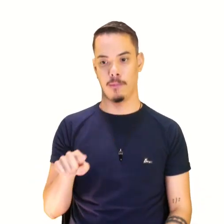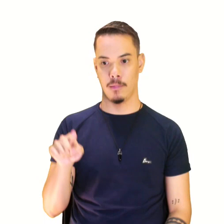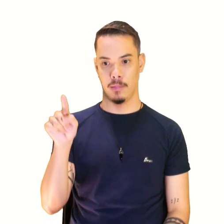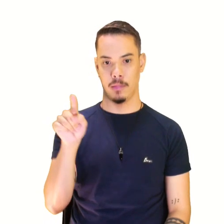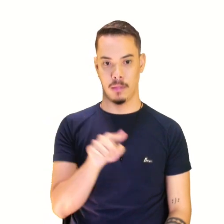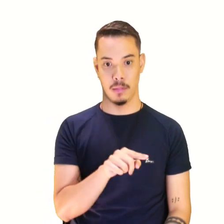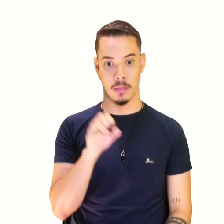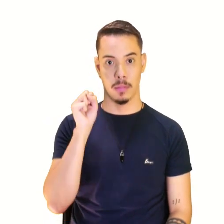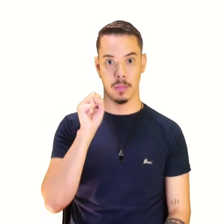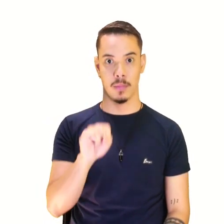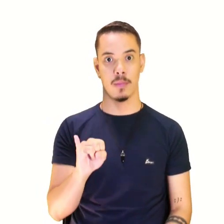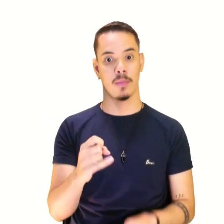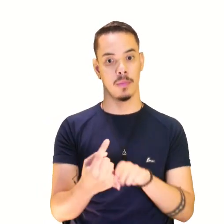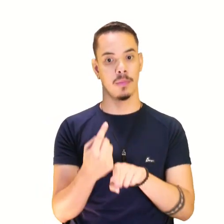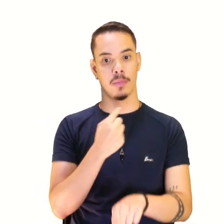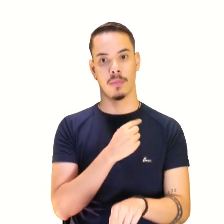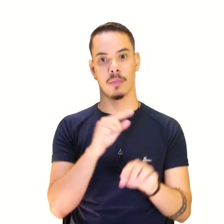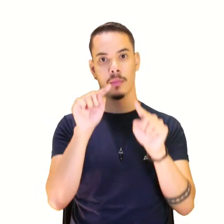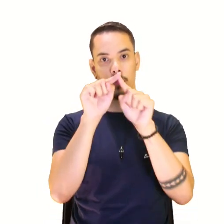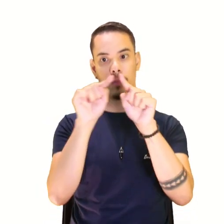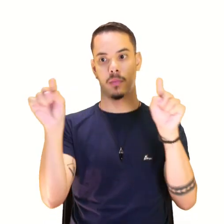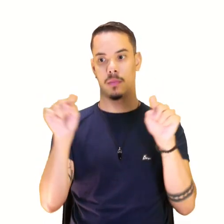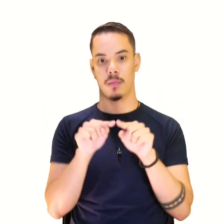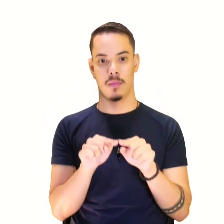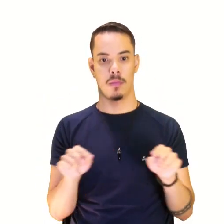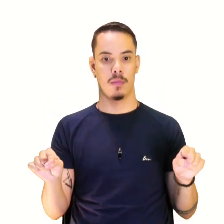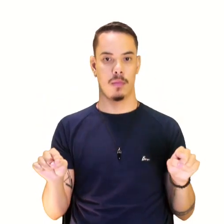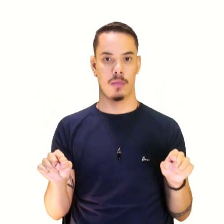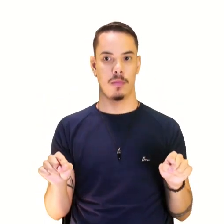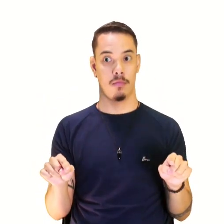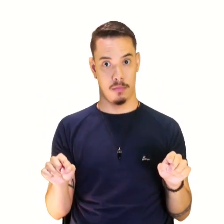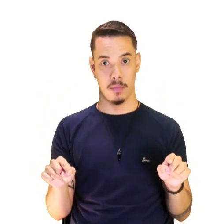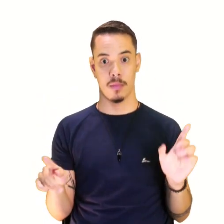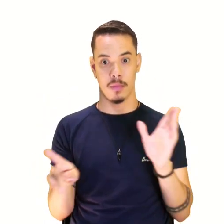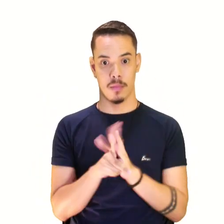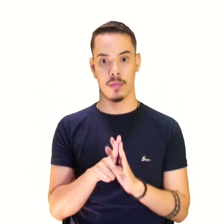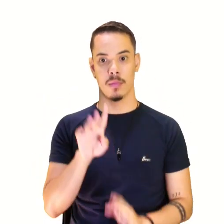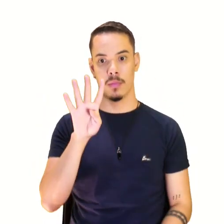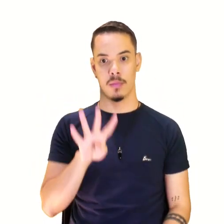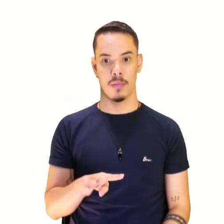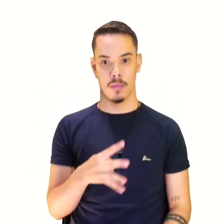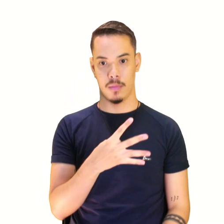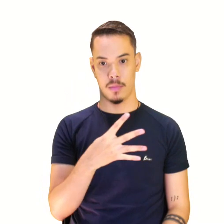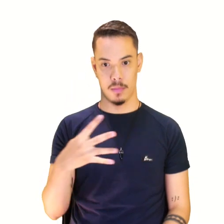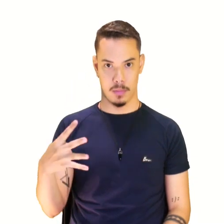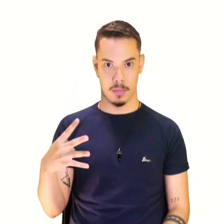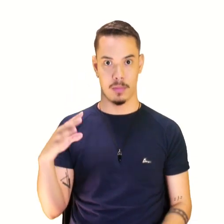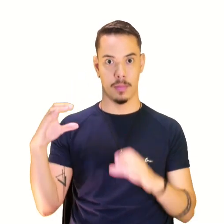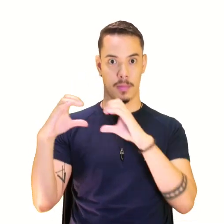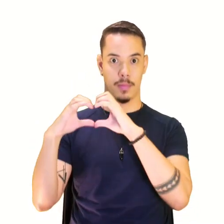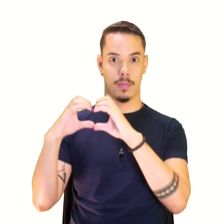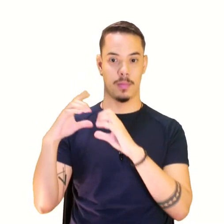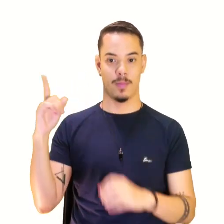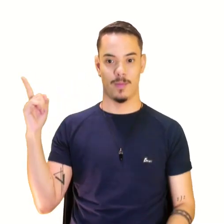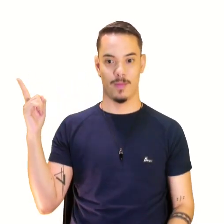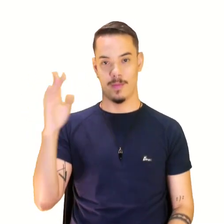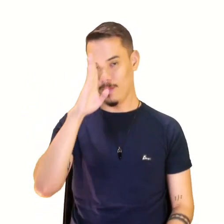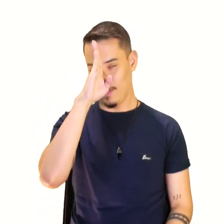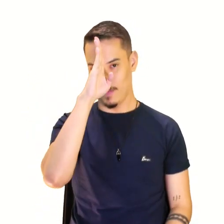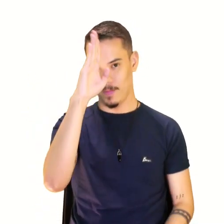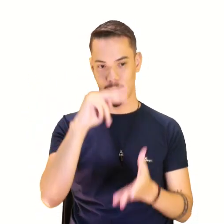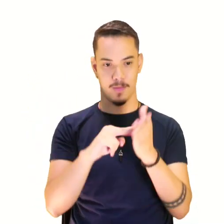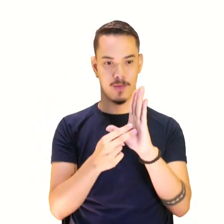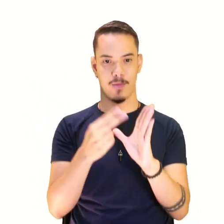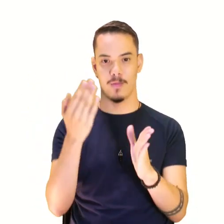gente multiplica na linha. Isso dá para fazer na própria tabela. Isso aqui mesmo, é o coração da aula, professor Maurício. Essa parte